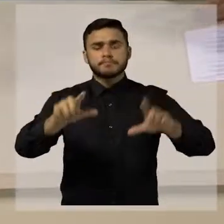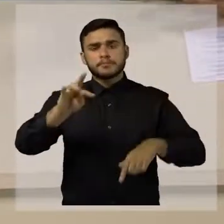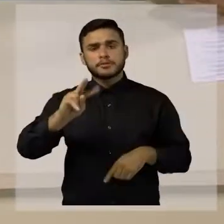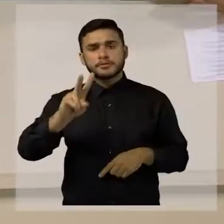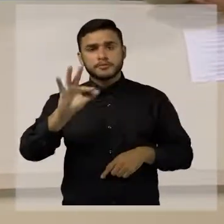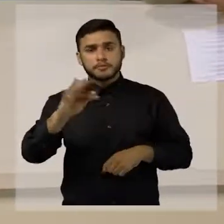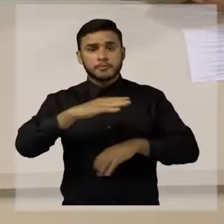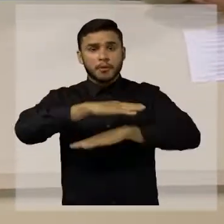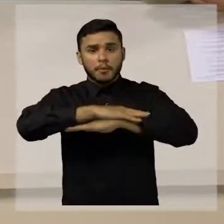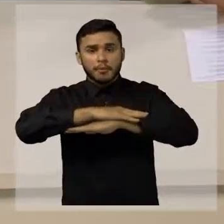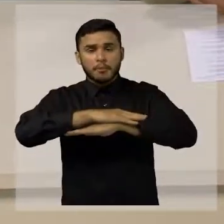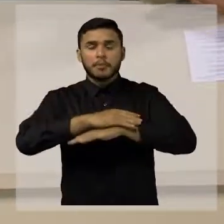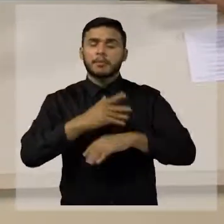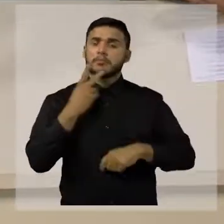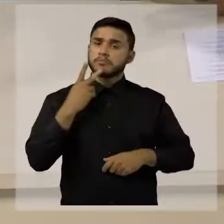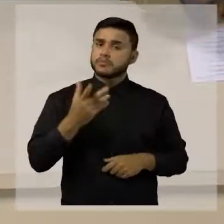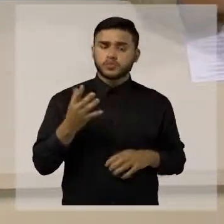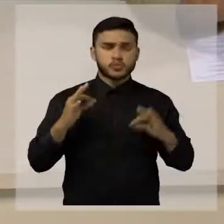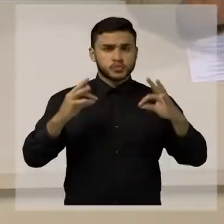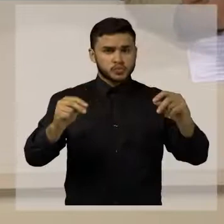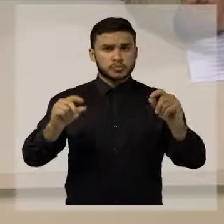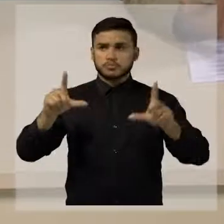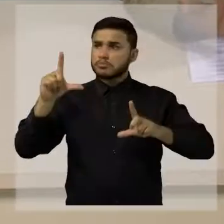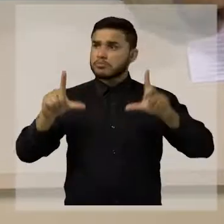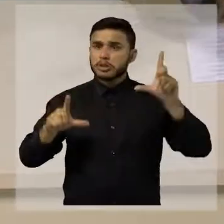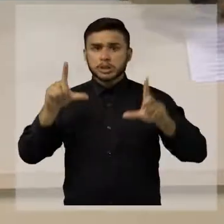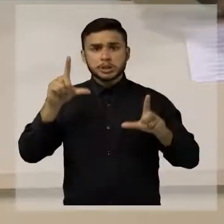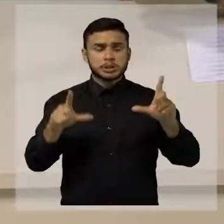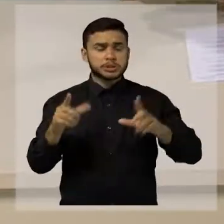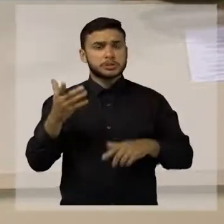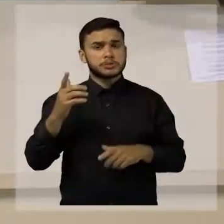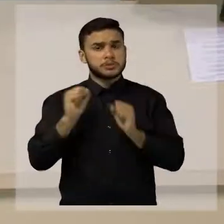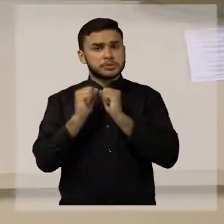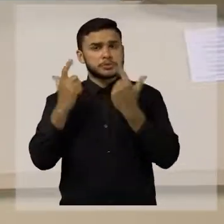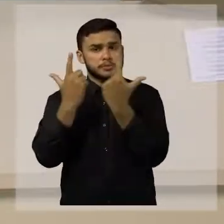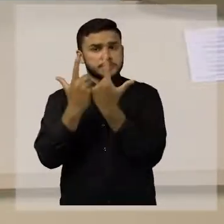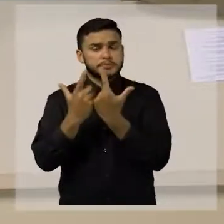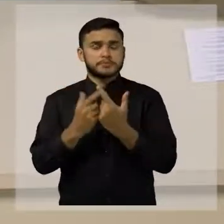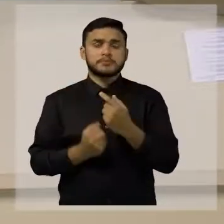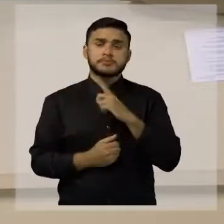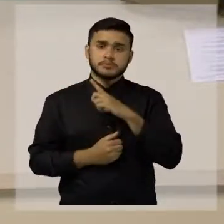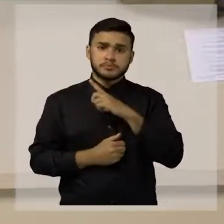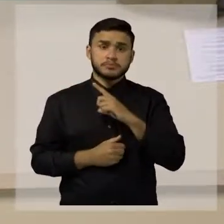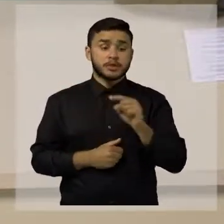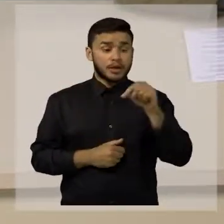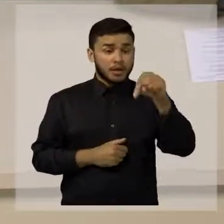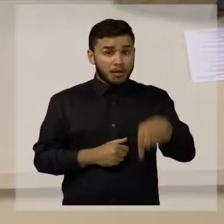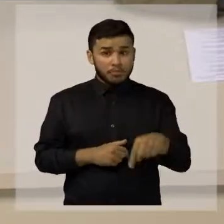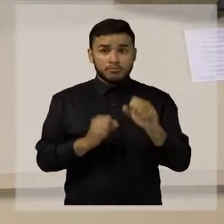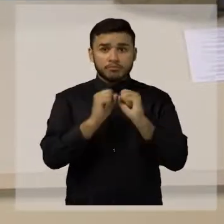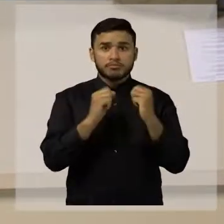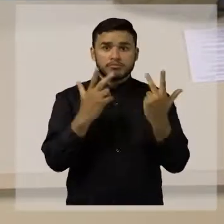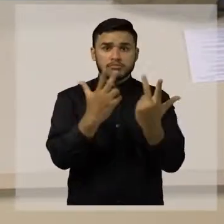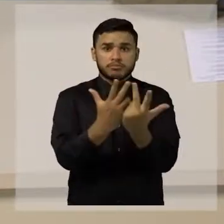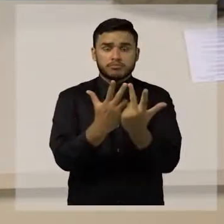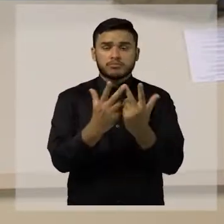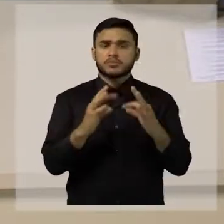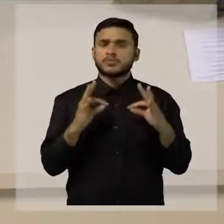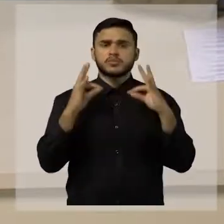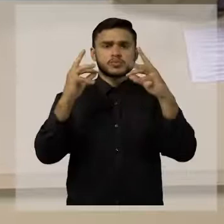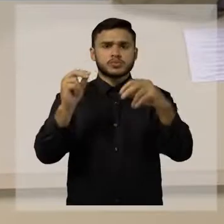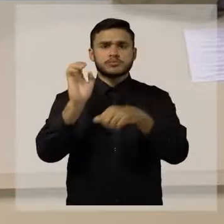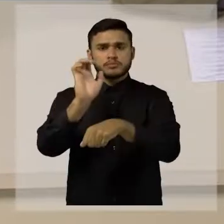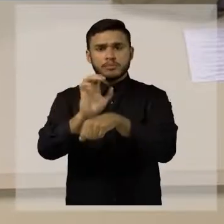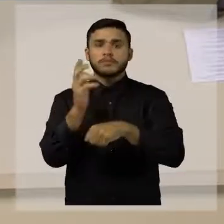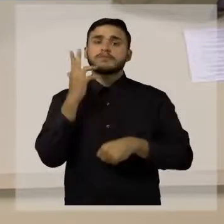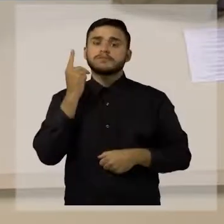da TV Assembleia, nas sessões plenárias da Câmara Municipal de Fortaleza, tenho certeza que em todo o estado do